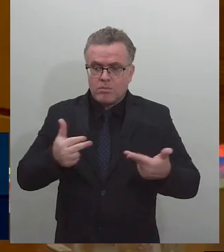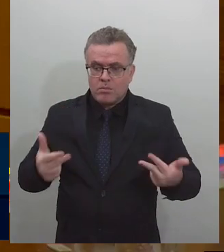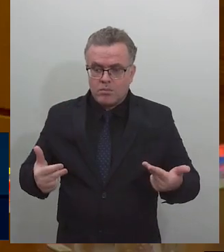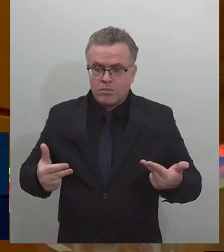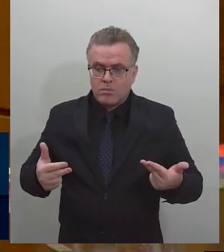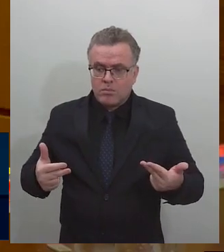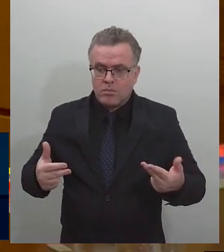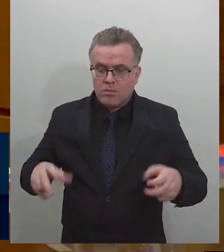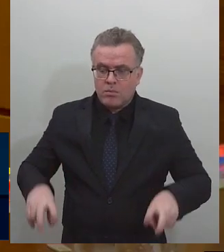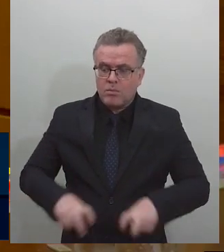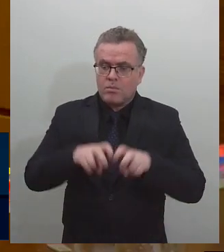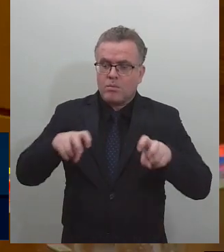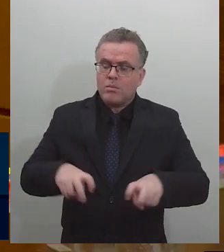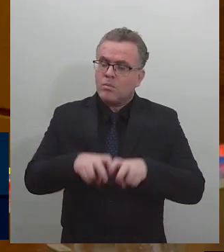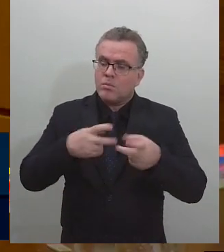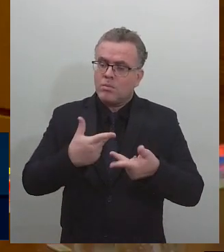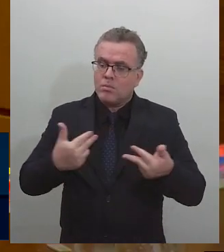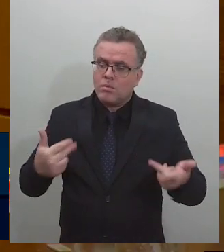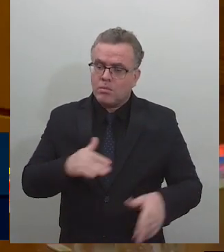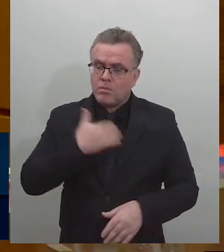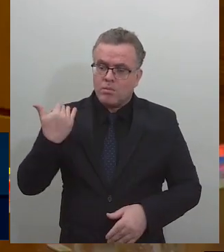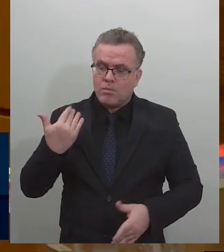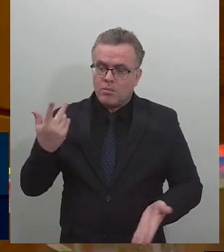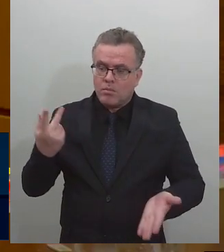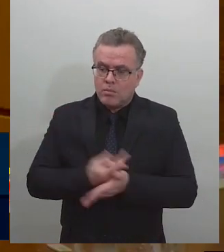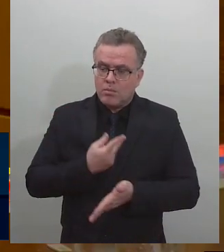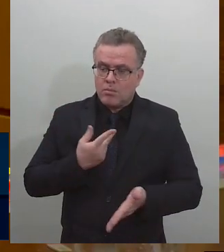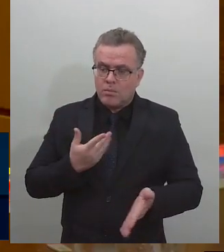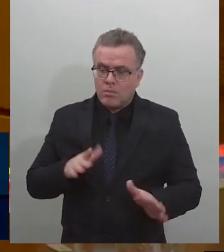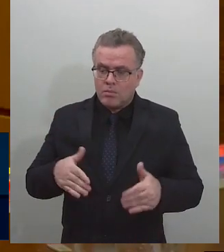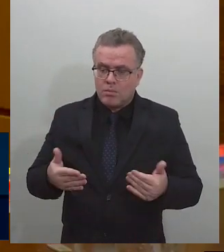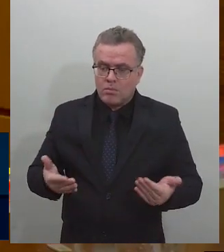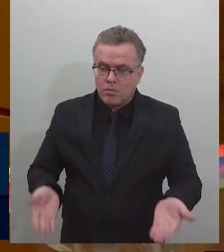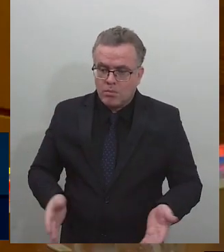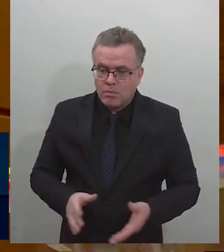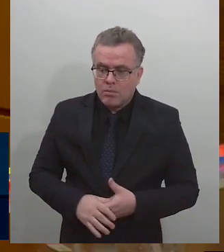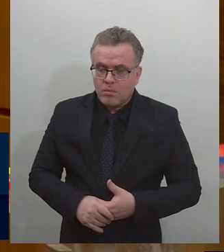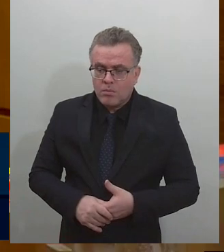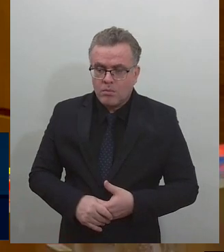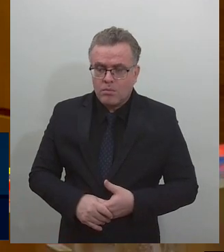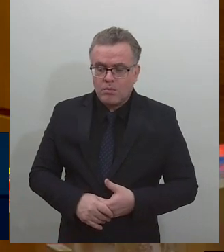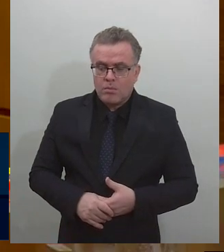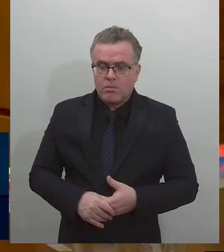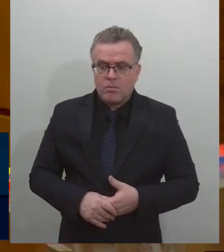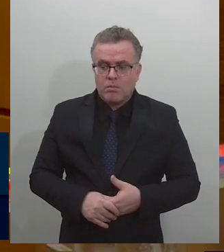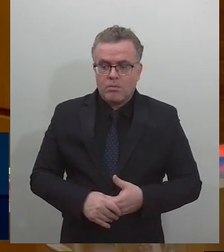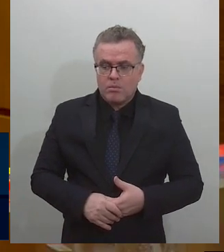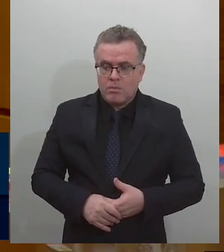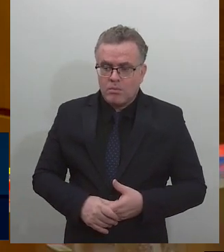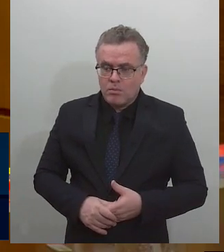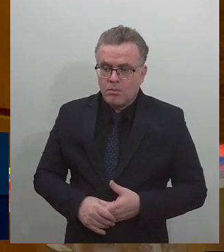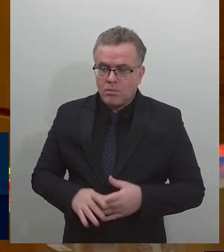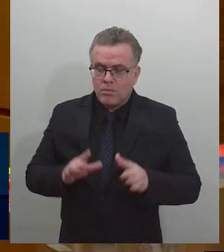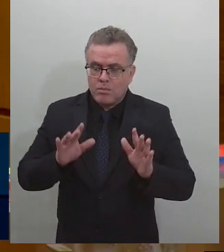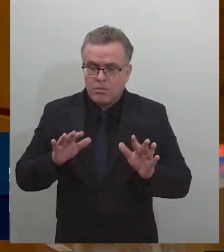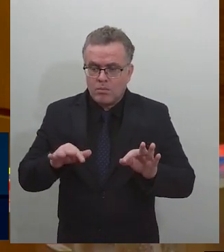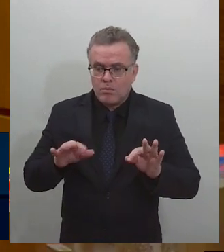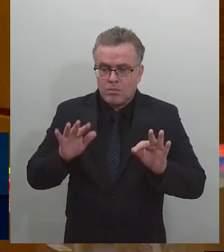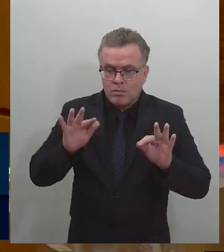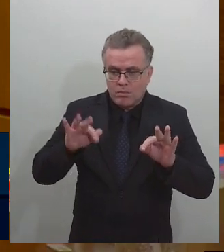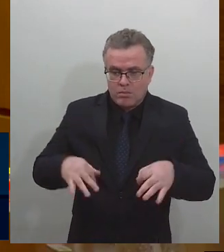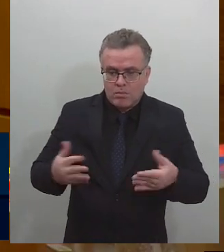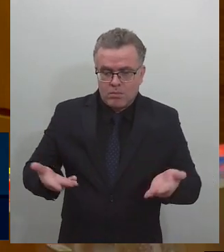que acontecem no nosso estado. Por fim, eu queria falar